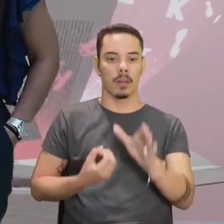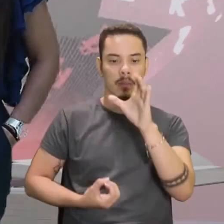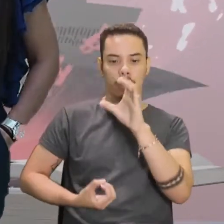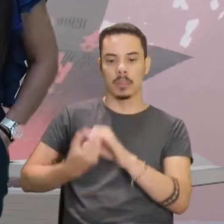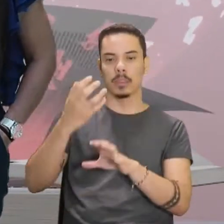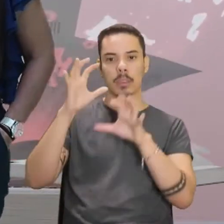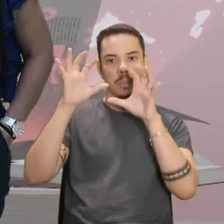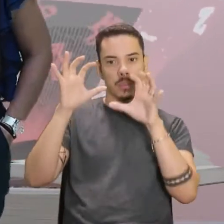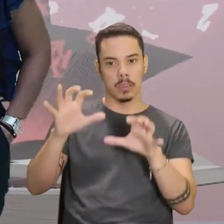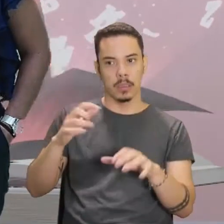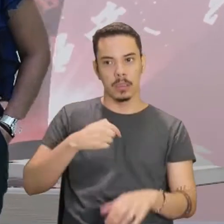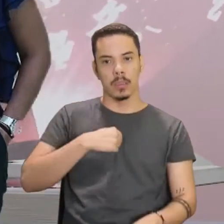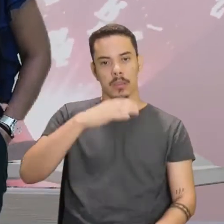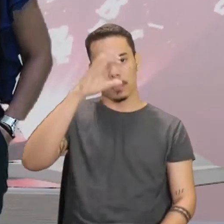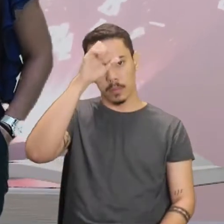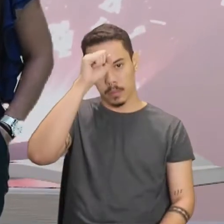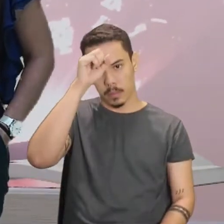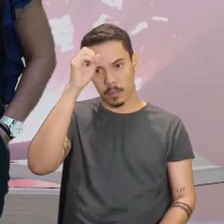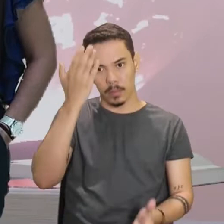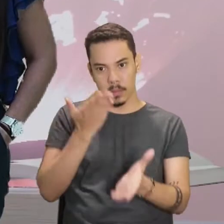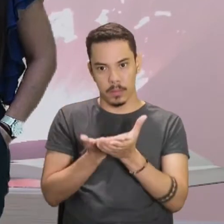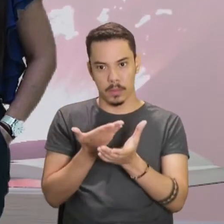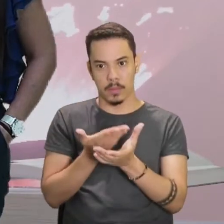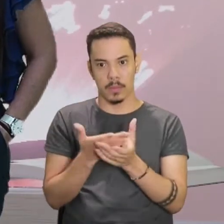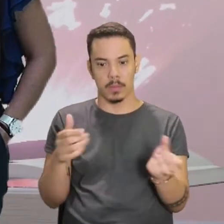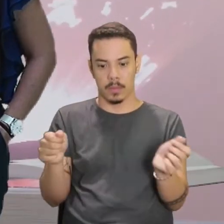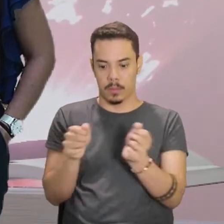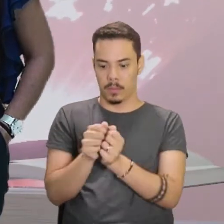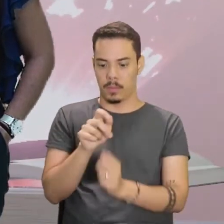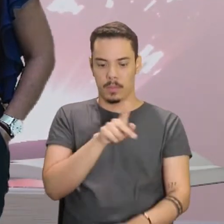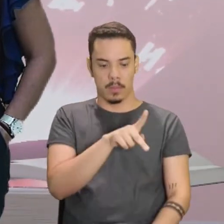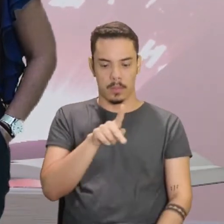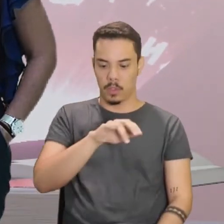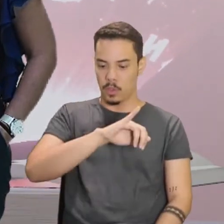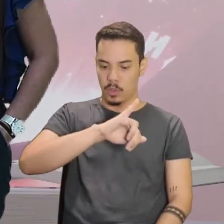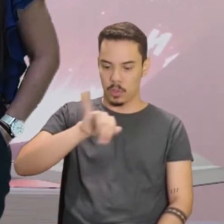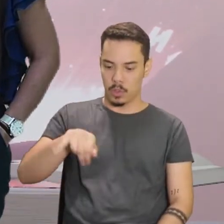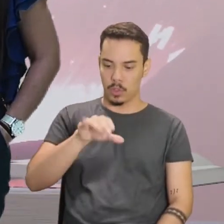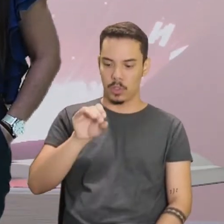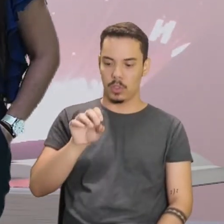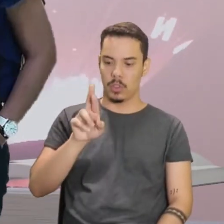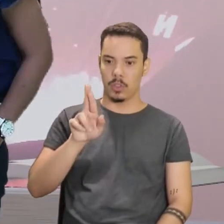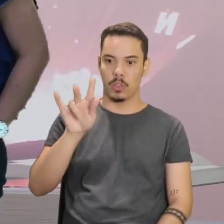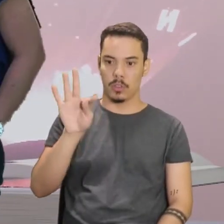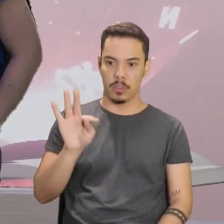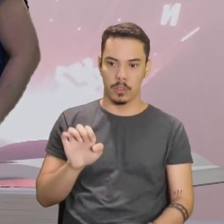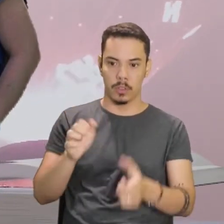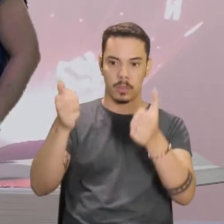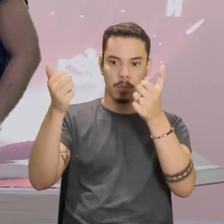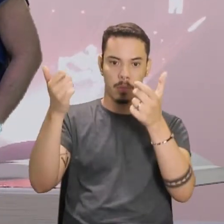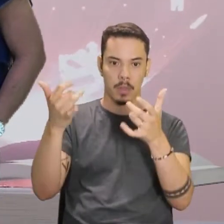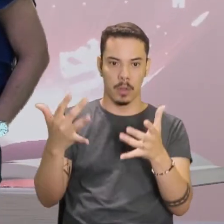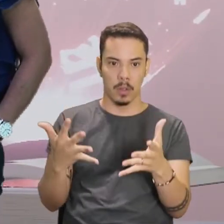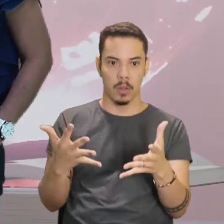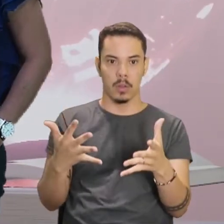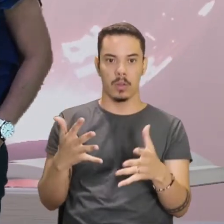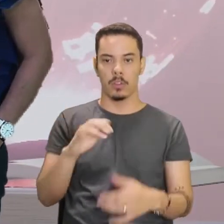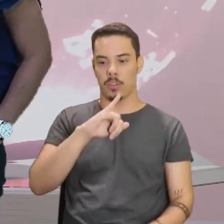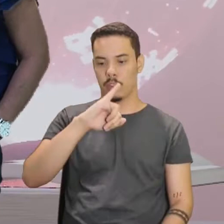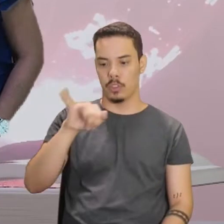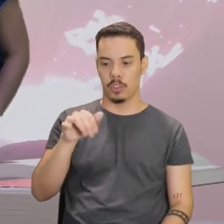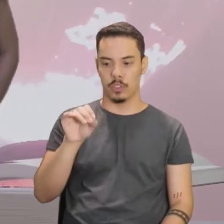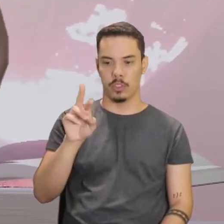assim, eu aprendi na minha aula hoje, né? O professor Jorge trouxe a informação que veio através da colonização também, não é